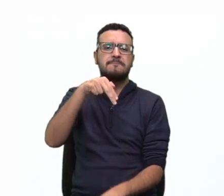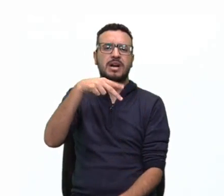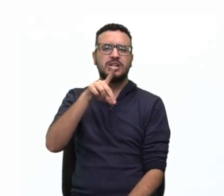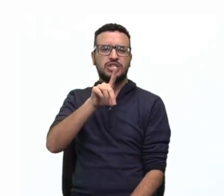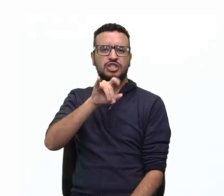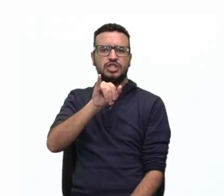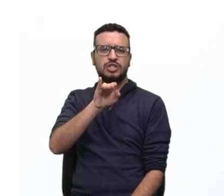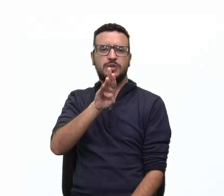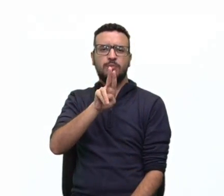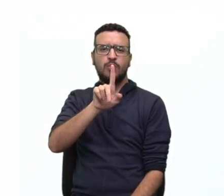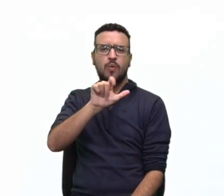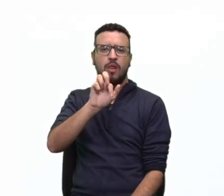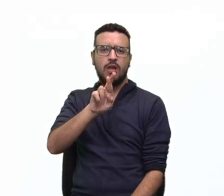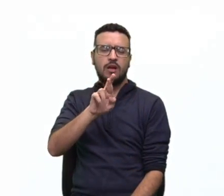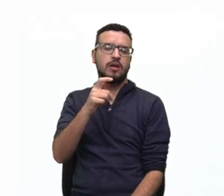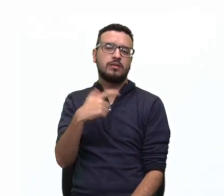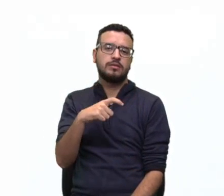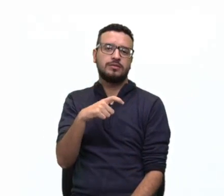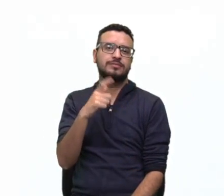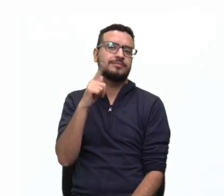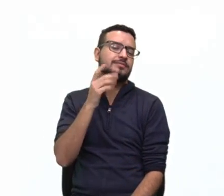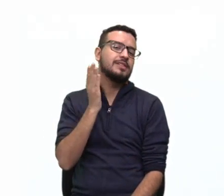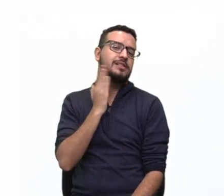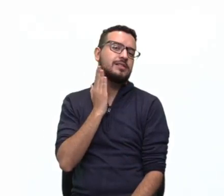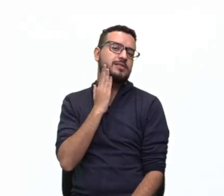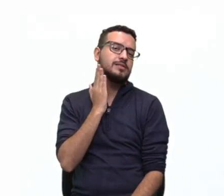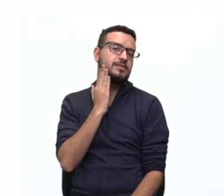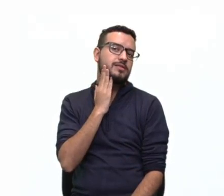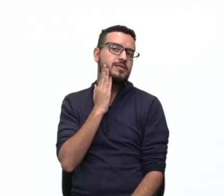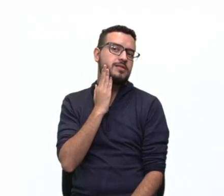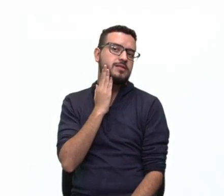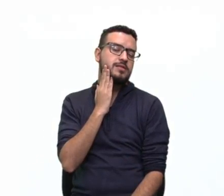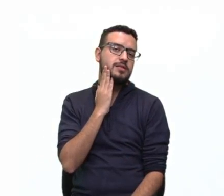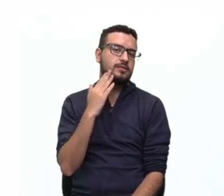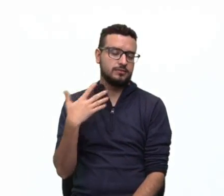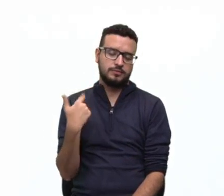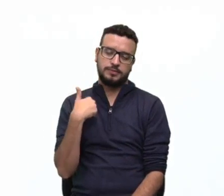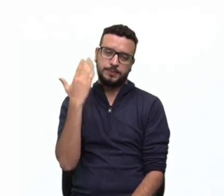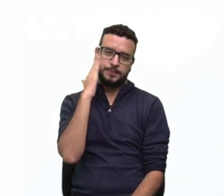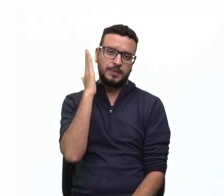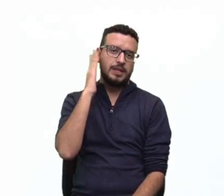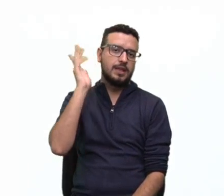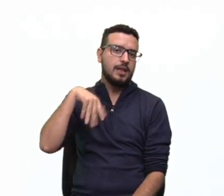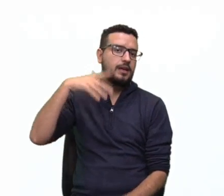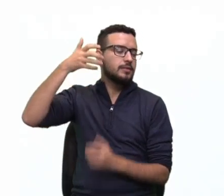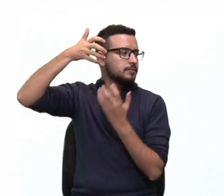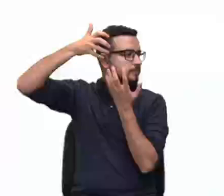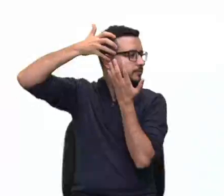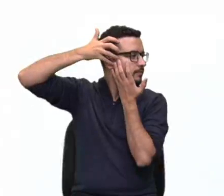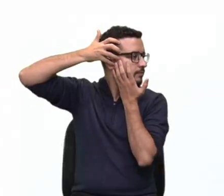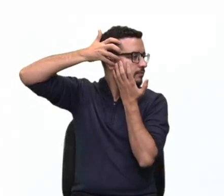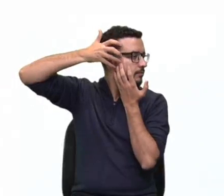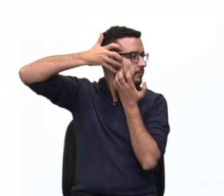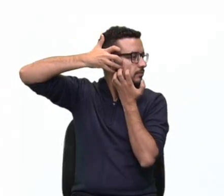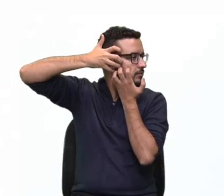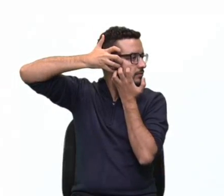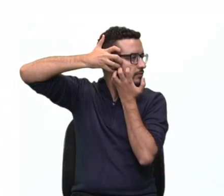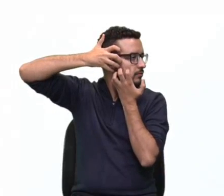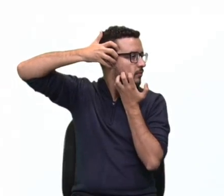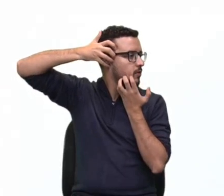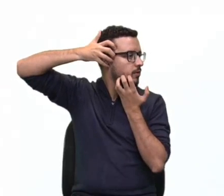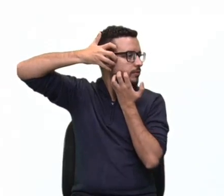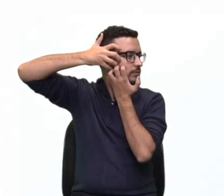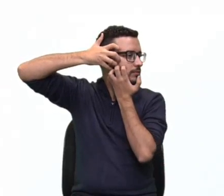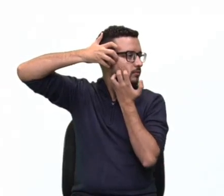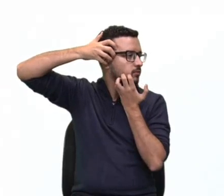mandibular, qual osso te lembra? Da mandíbula. Então, eu sei que é uma articulação que fica entre o osso temporal